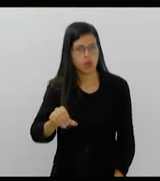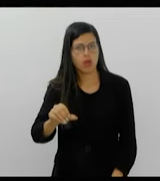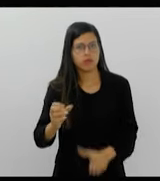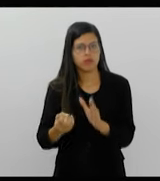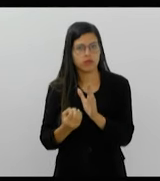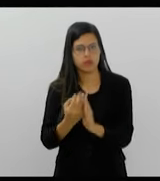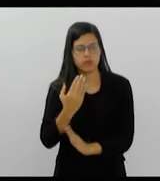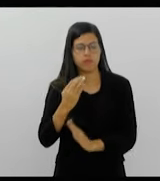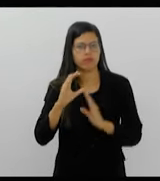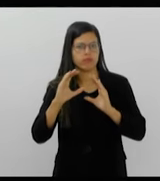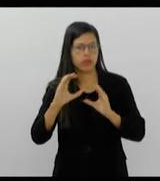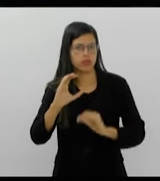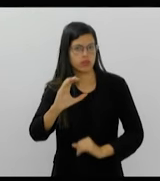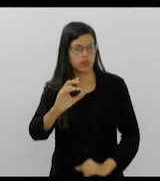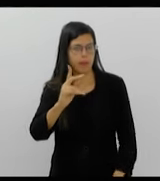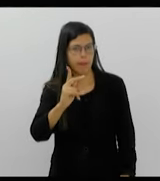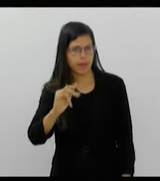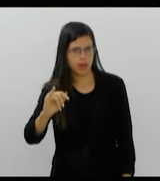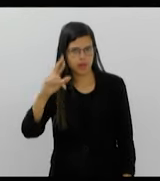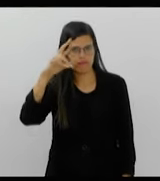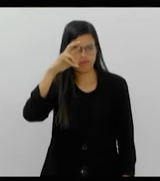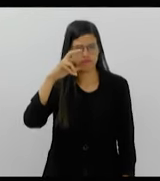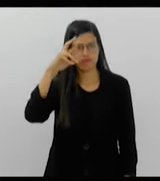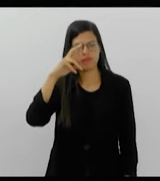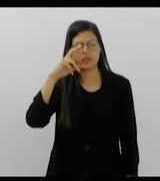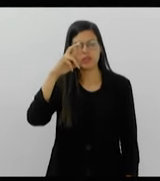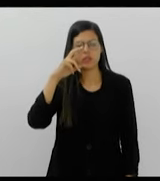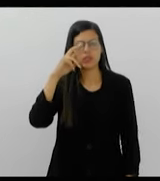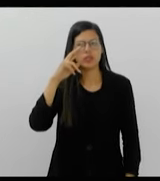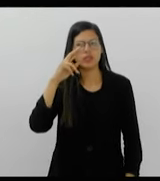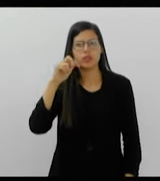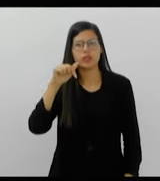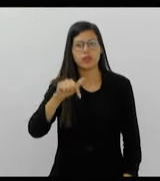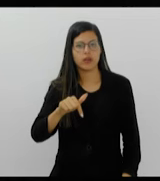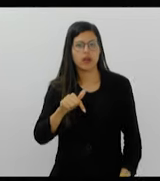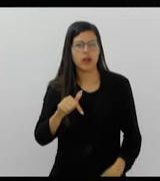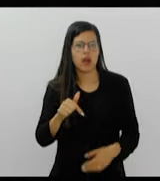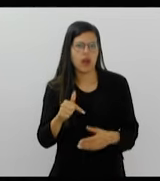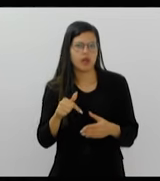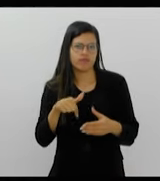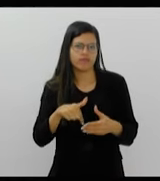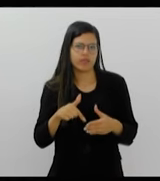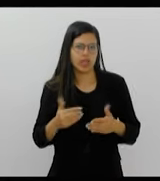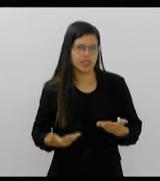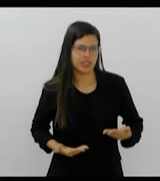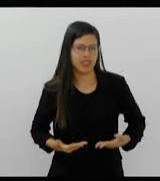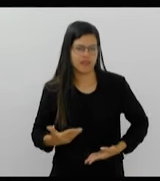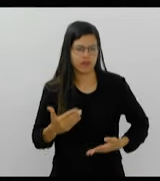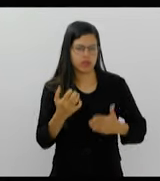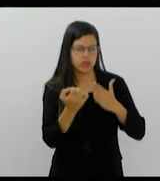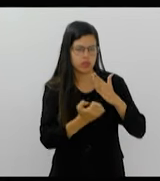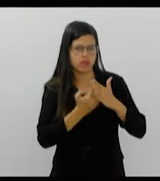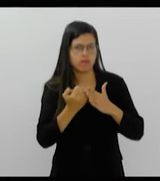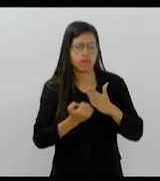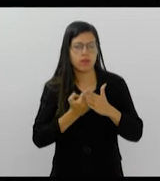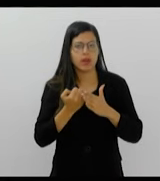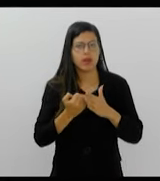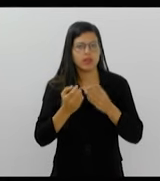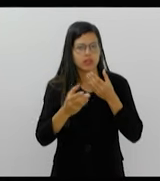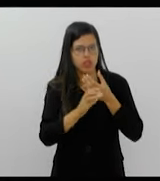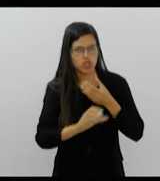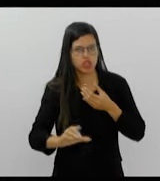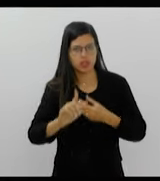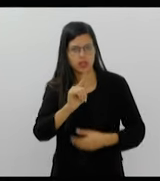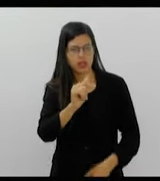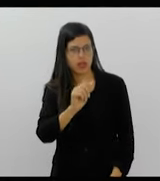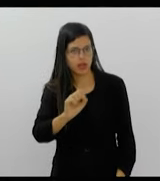CPI para investigar o serviço de distribuição de gás no Estado do Rio de Janeiro. E esta CPI,